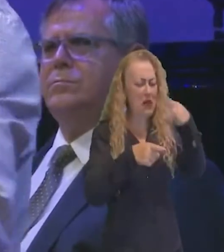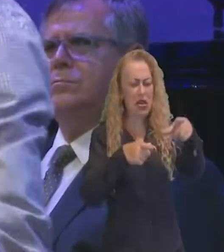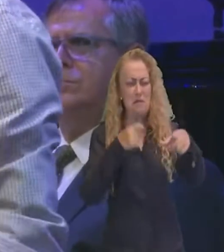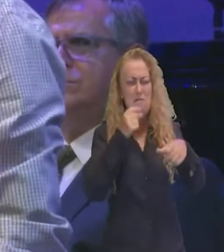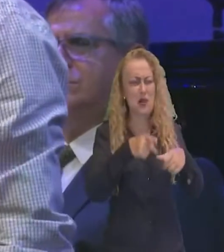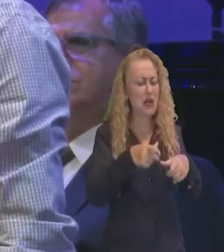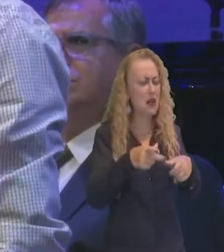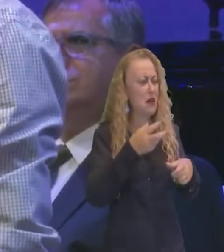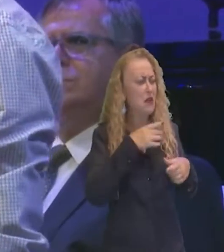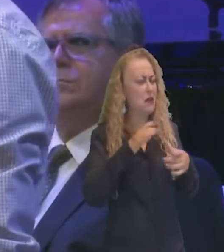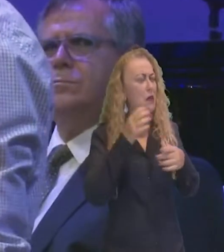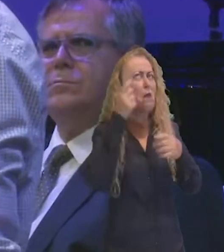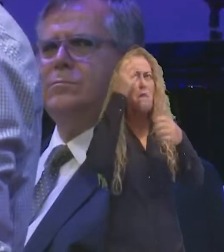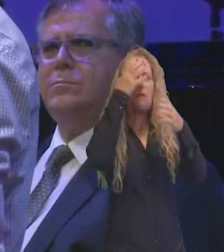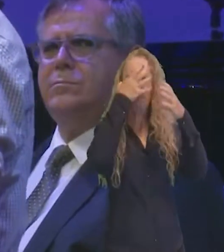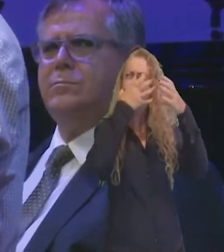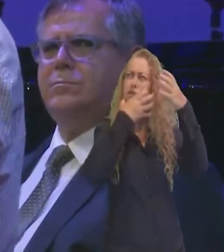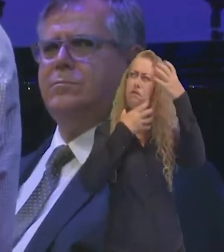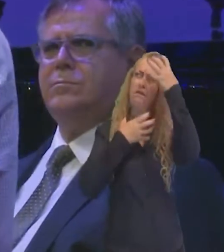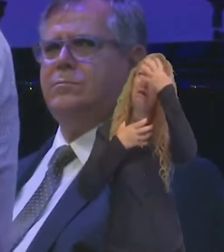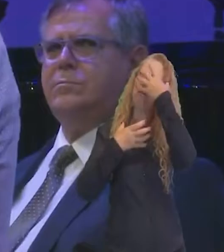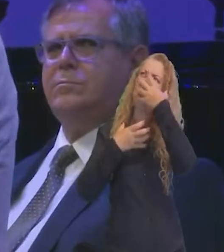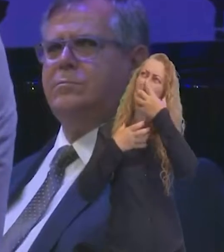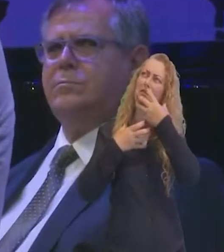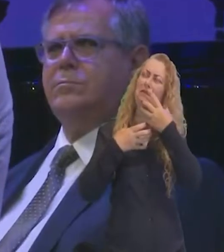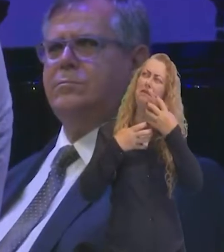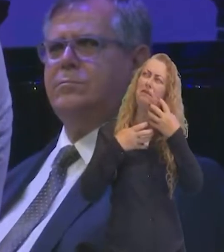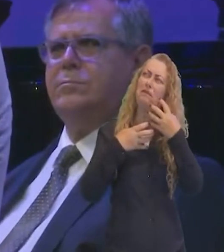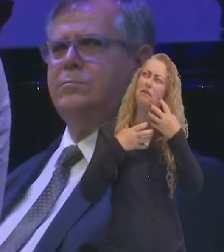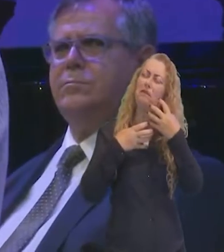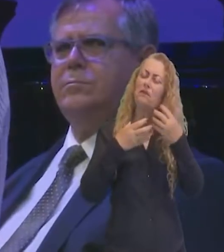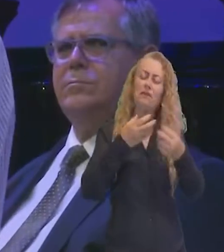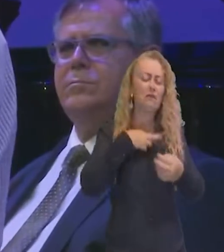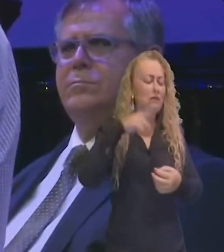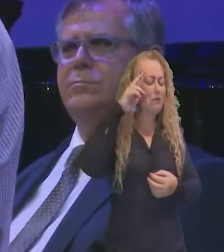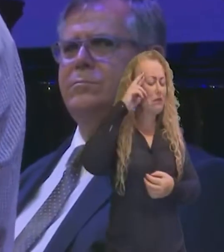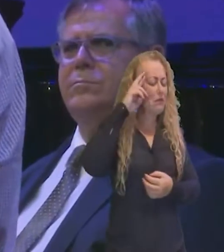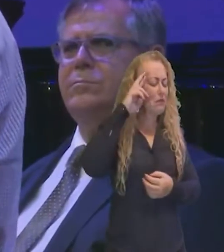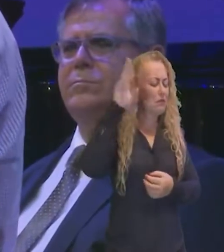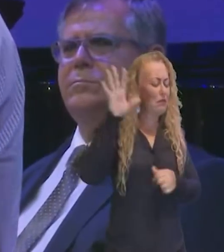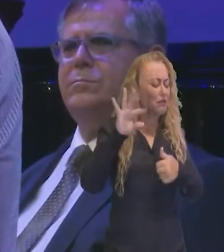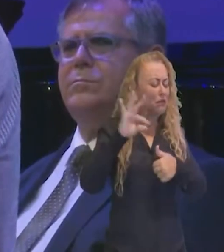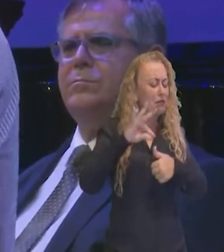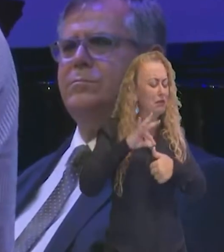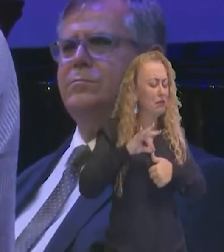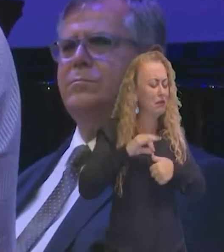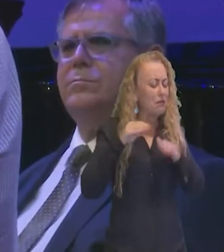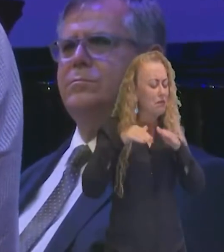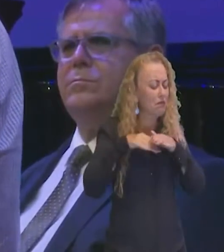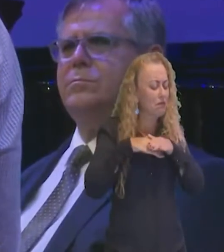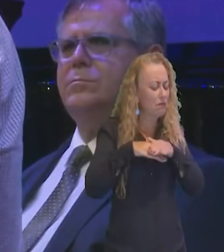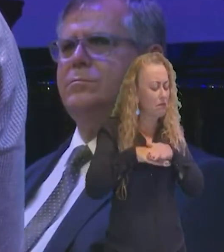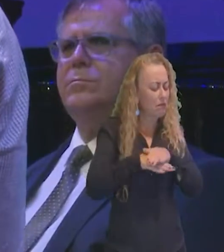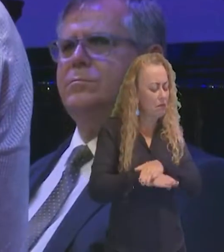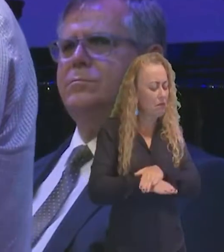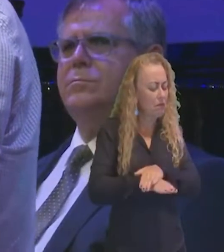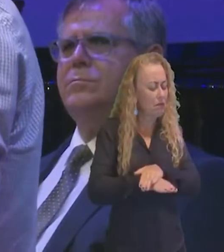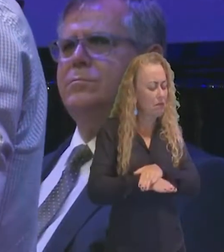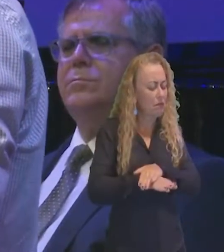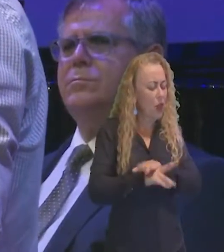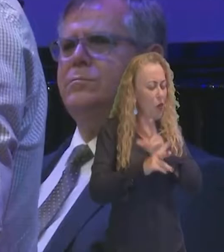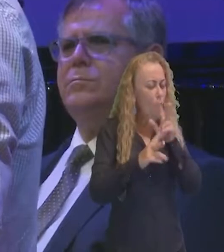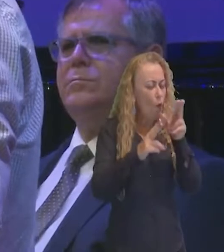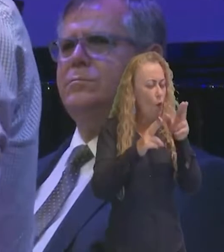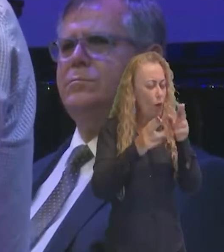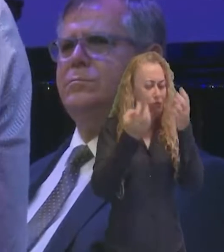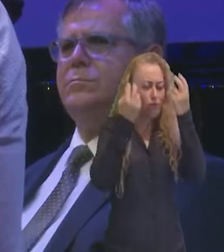cuspiram no seu rosto. Ele não moveu uma palha, ele se humilhou, como